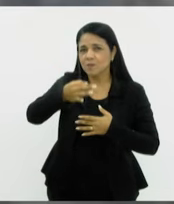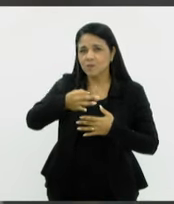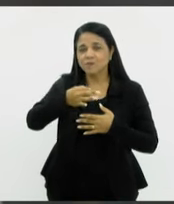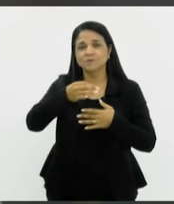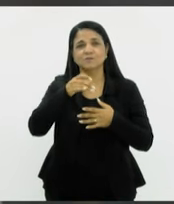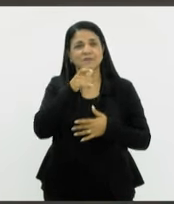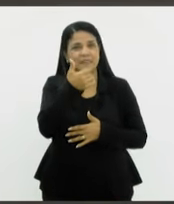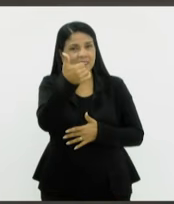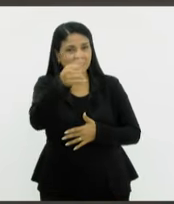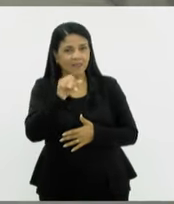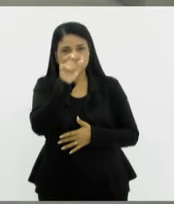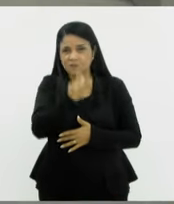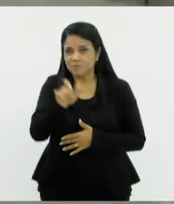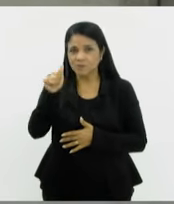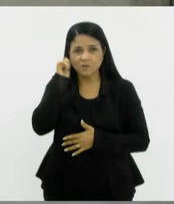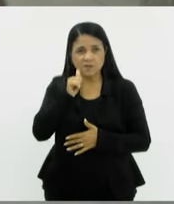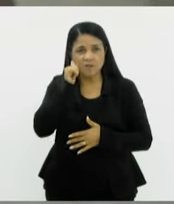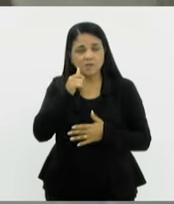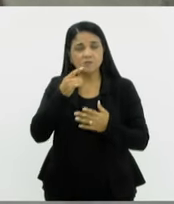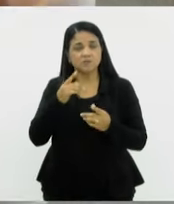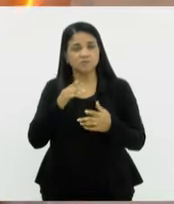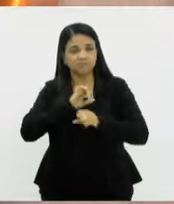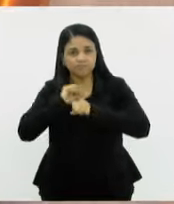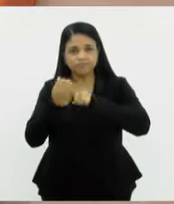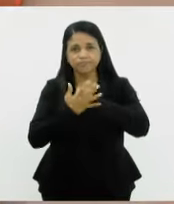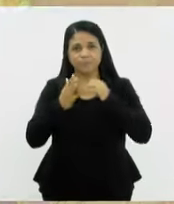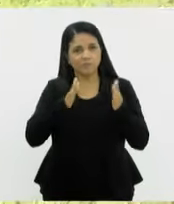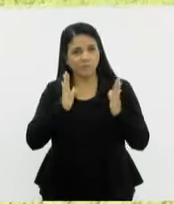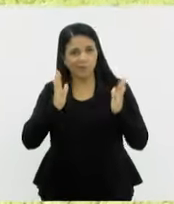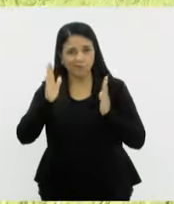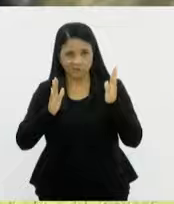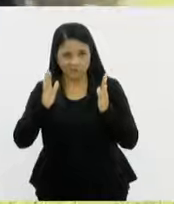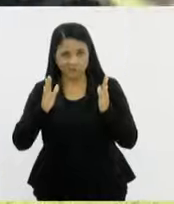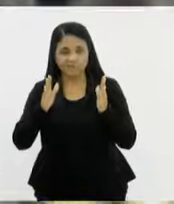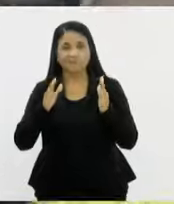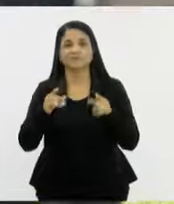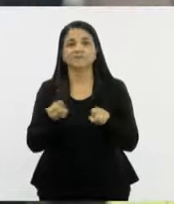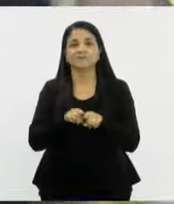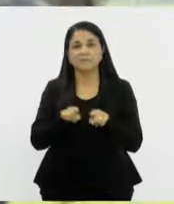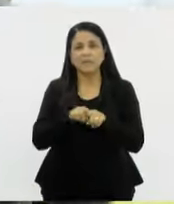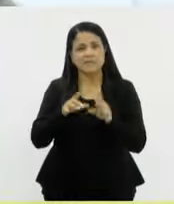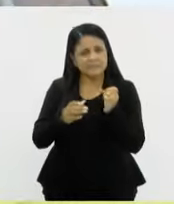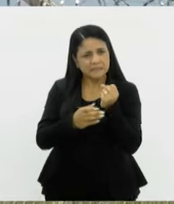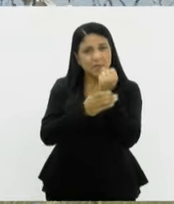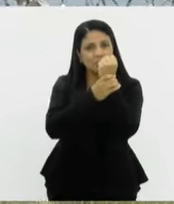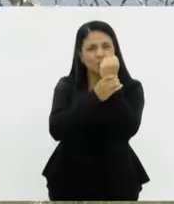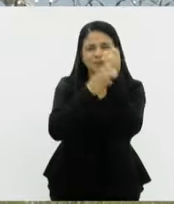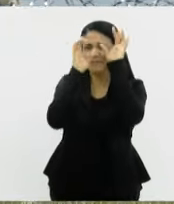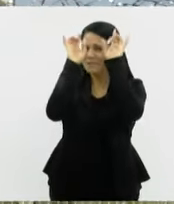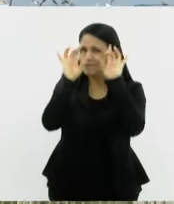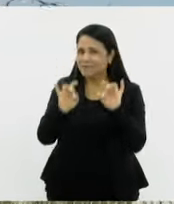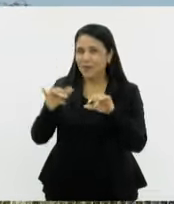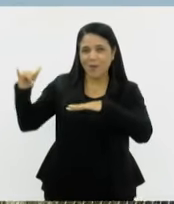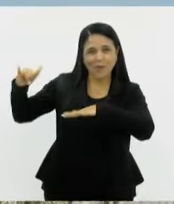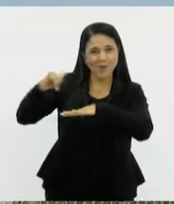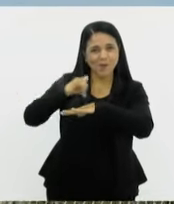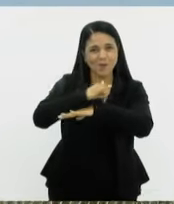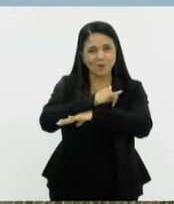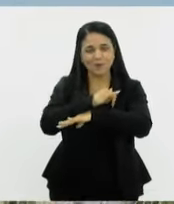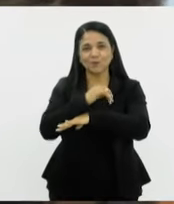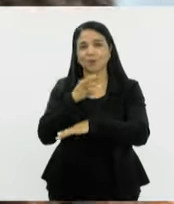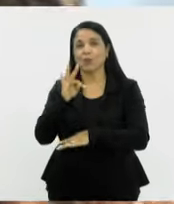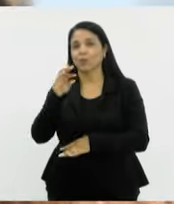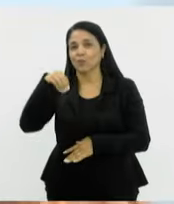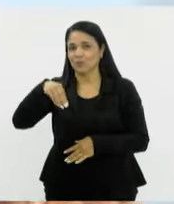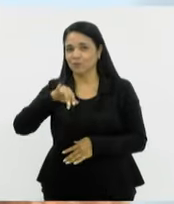que estiveram na linha de frente do combate à Covid. E os seguranças muito especiais do Aeroporto Internacional Tom